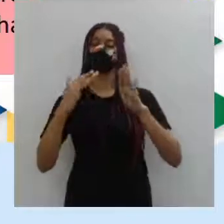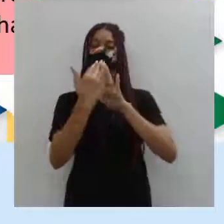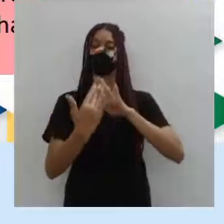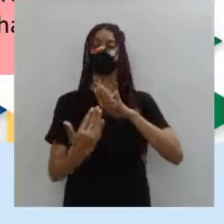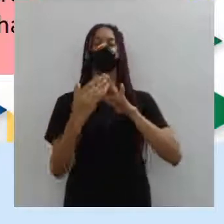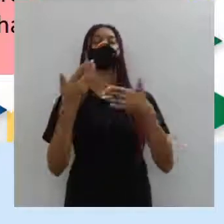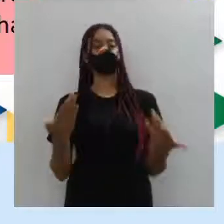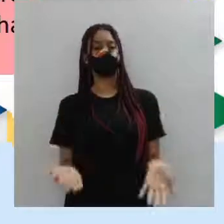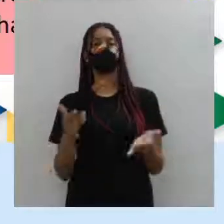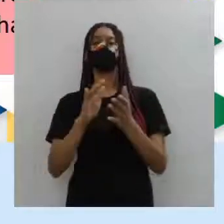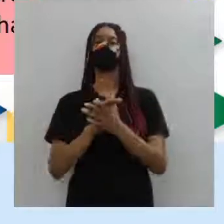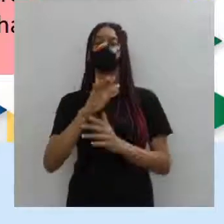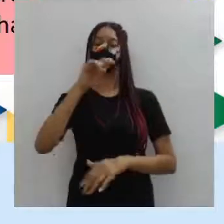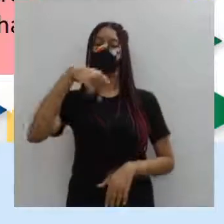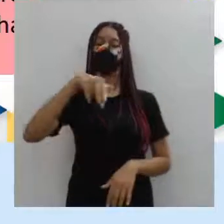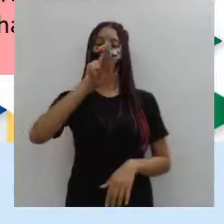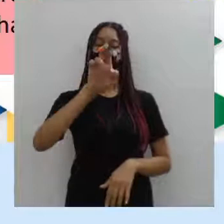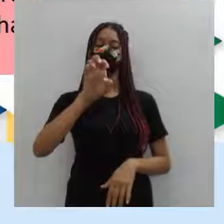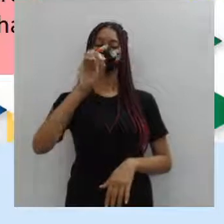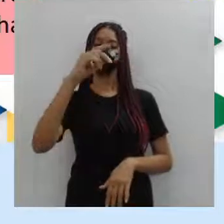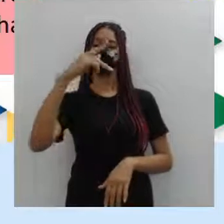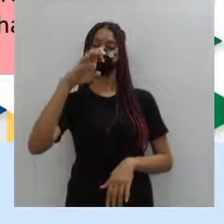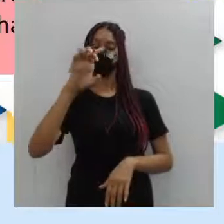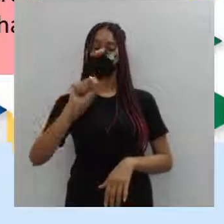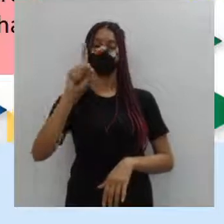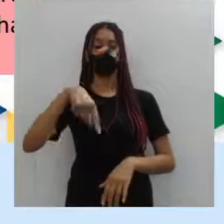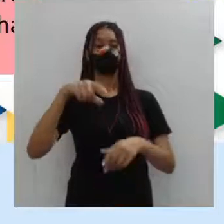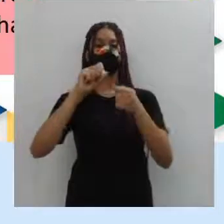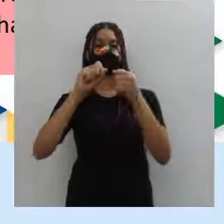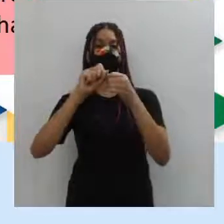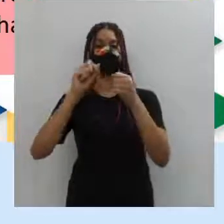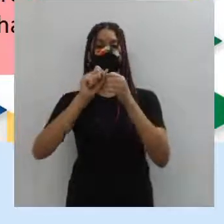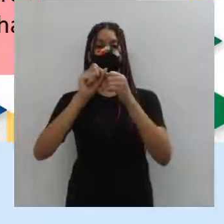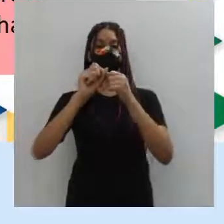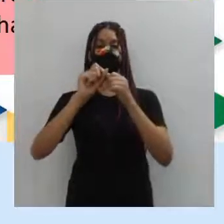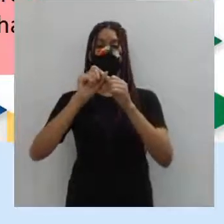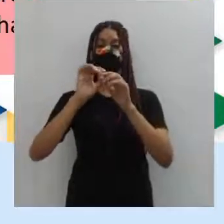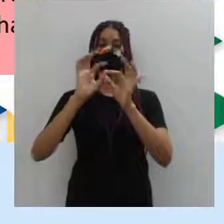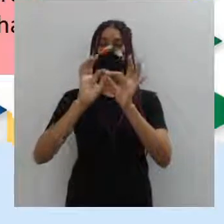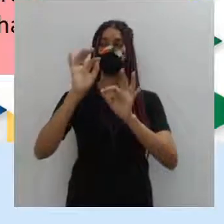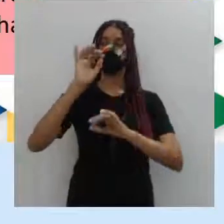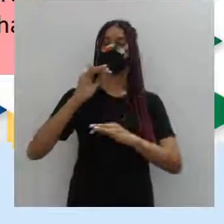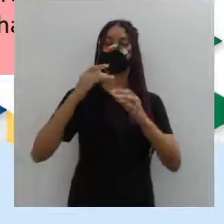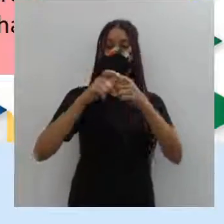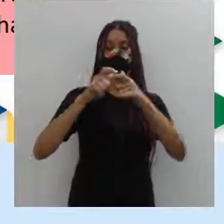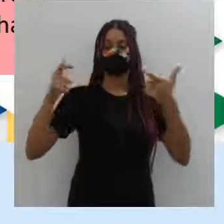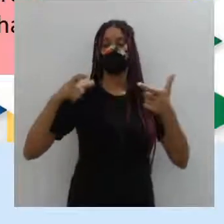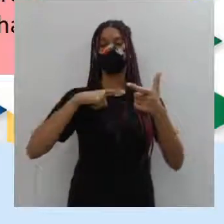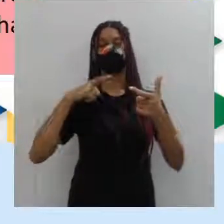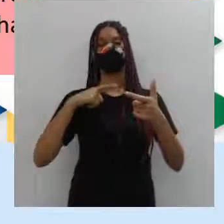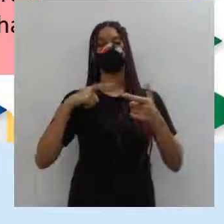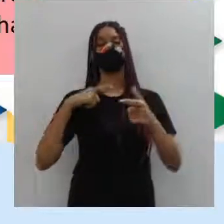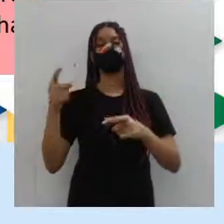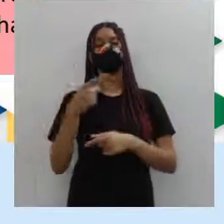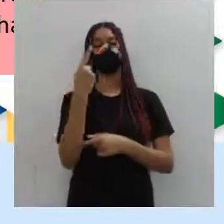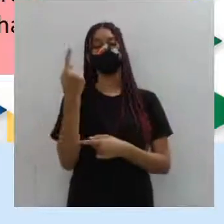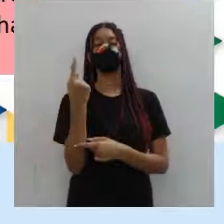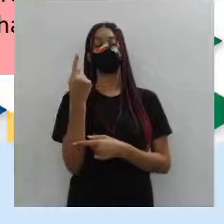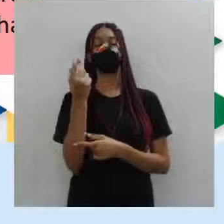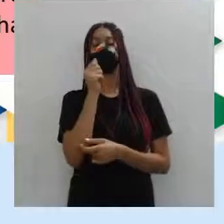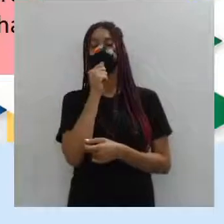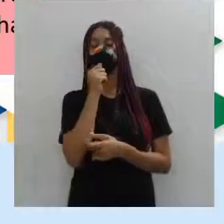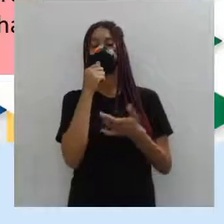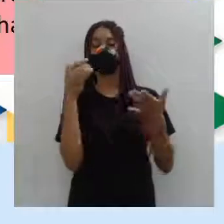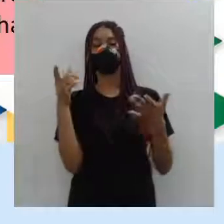pela construção da maior das 3 pirâmides de Gizé e a única das 7 maravilhas do mundo antigo